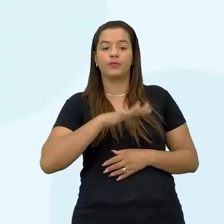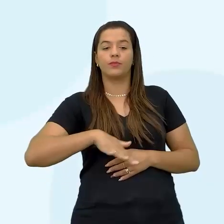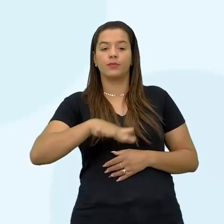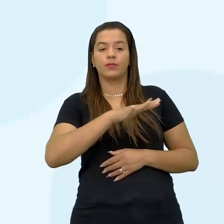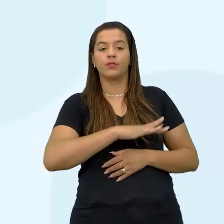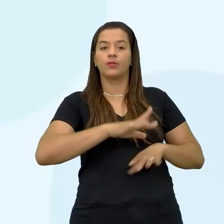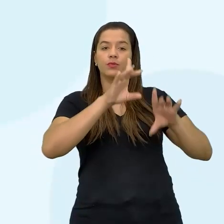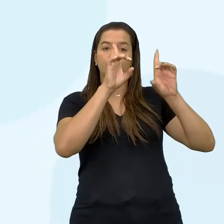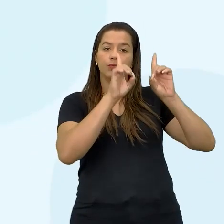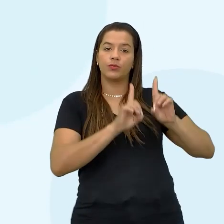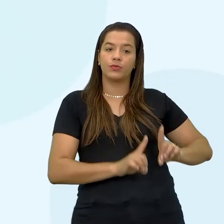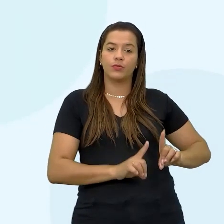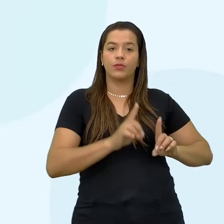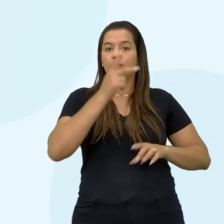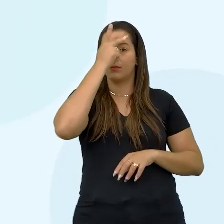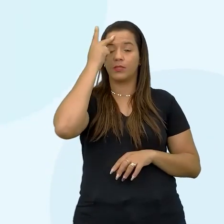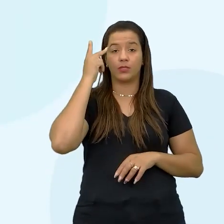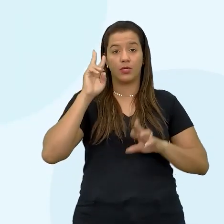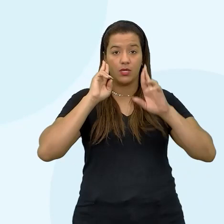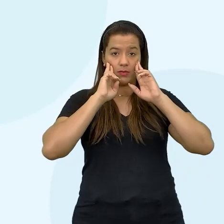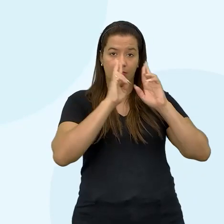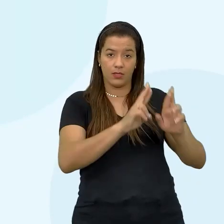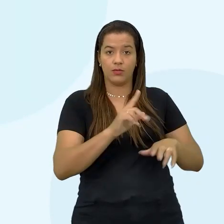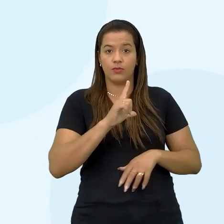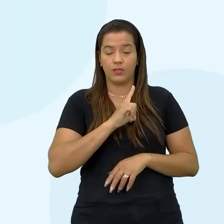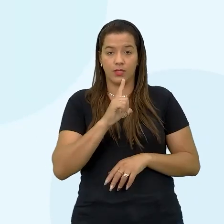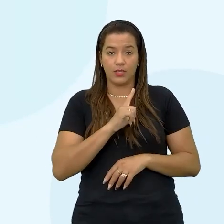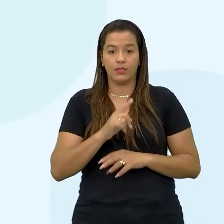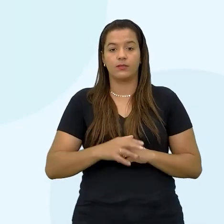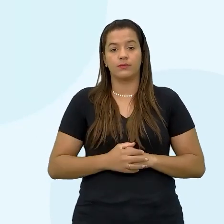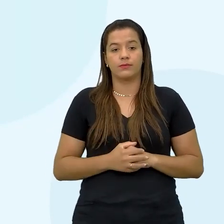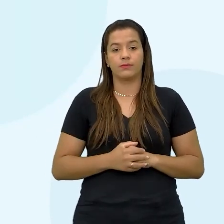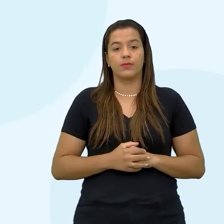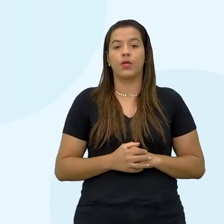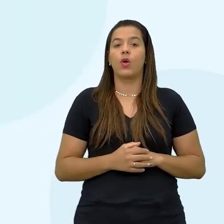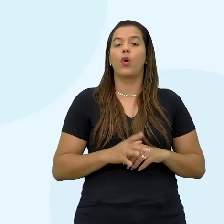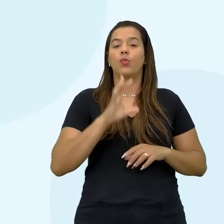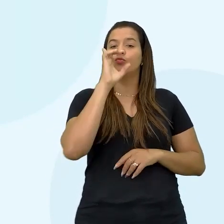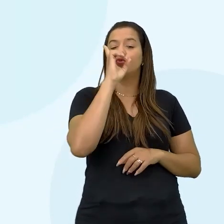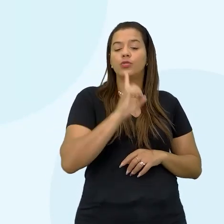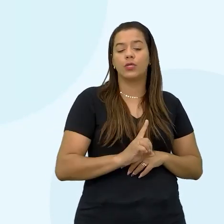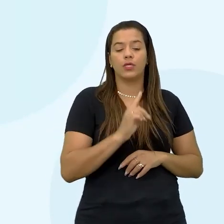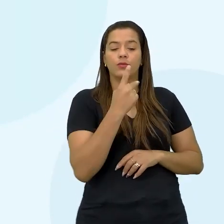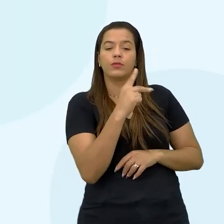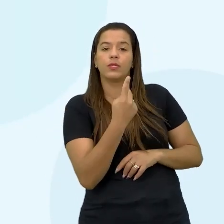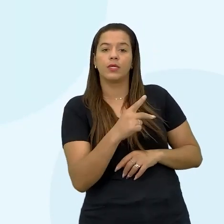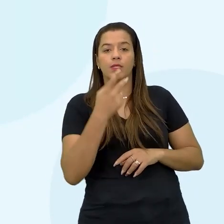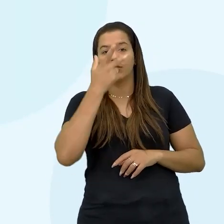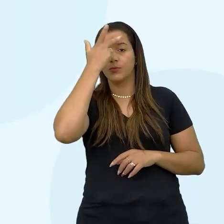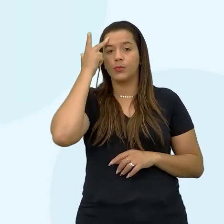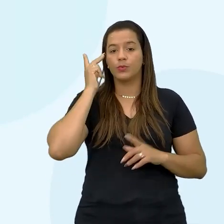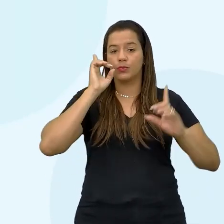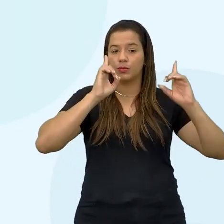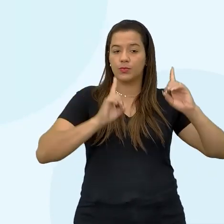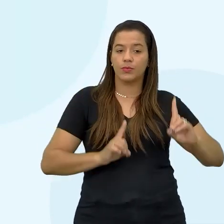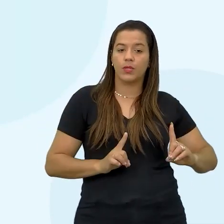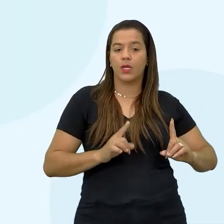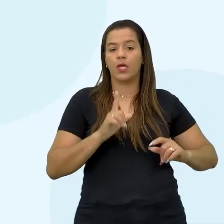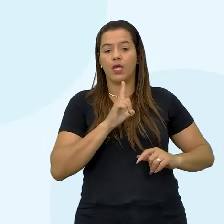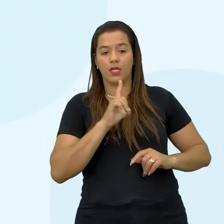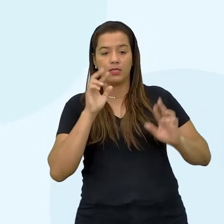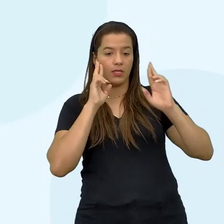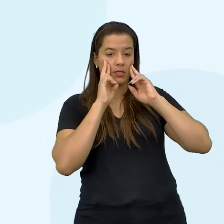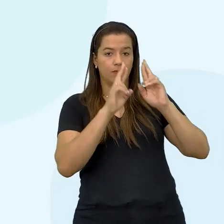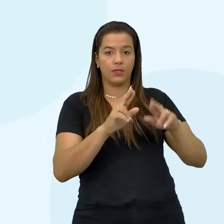são respeitados? Né? Então, é uma pergunta interessante que a gente pode trabalhar talvez aí em qualquer unissérie, né,